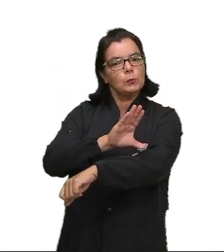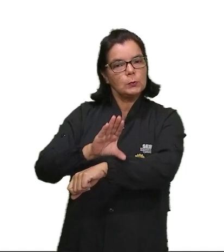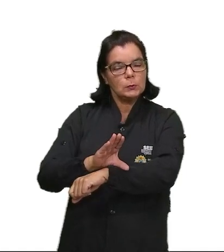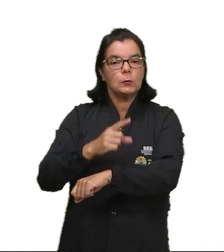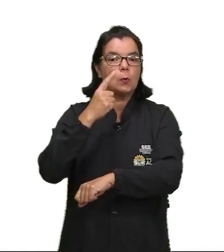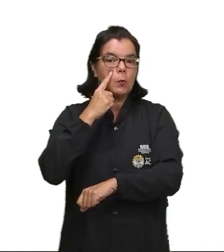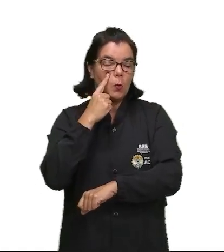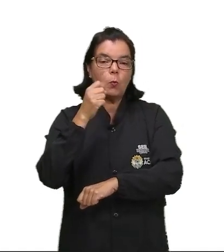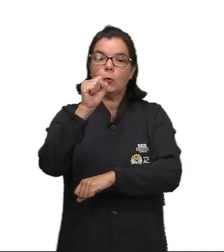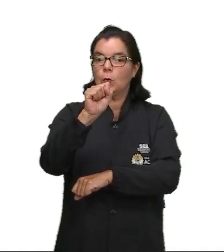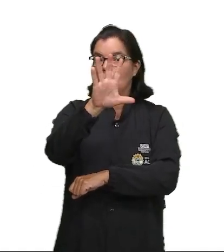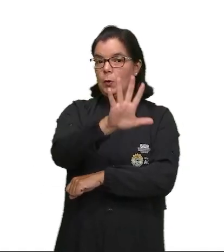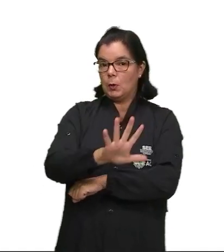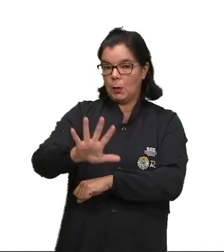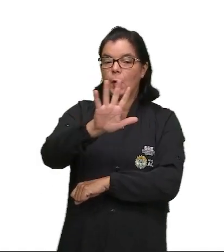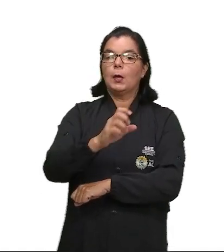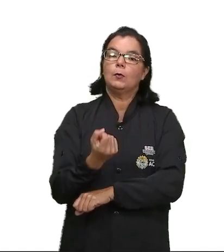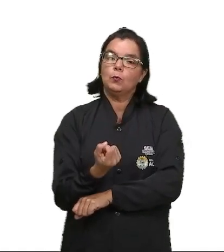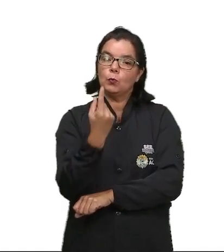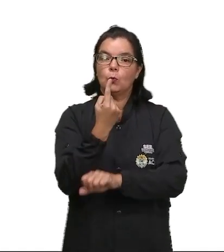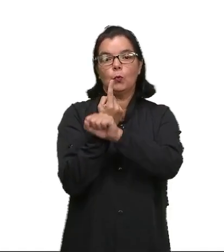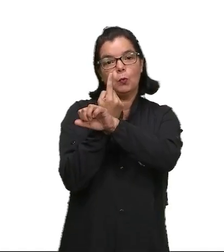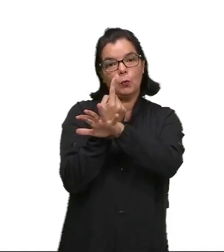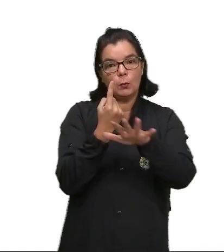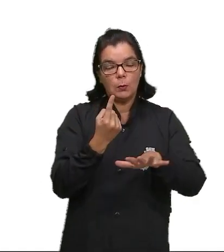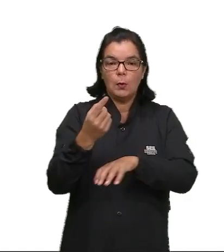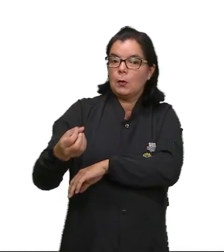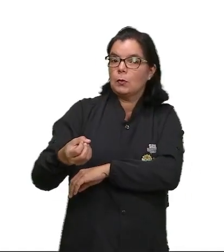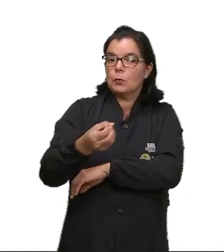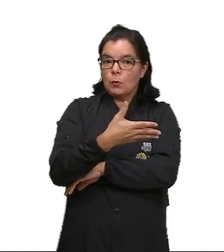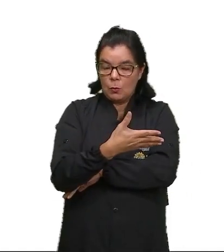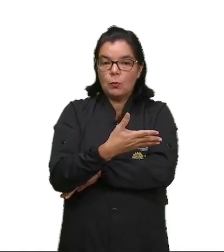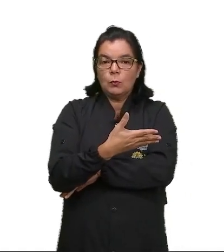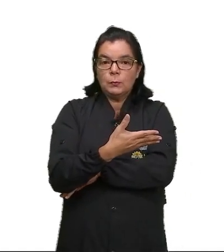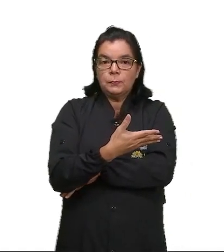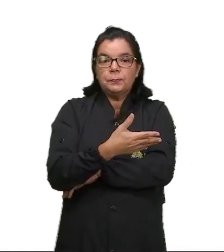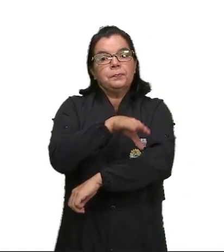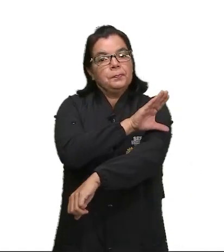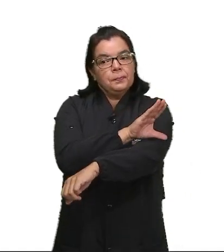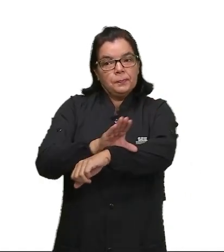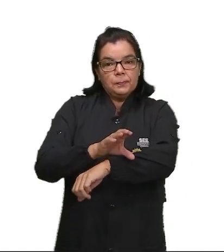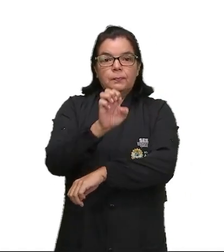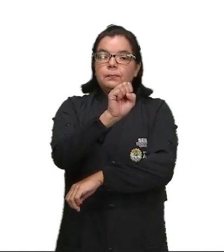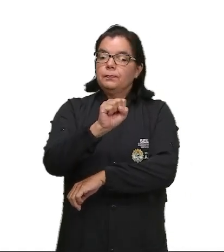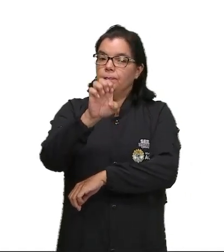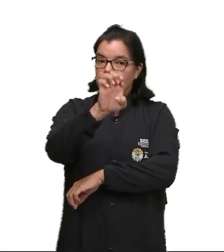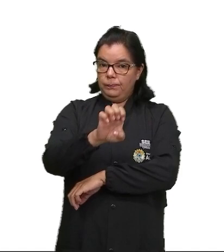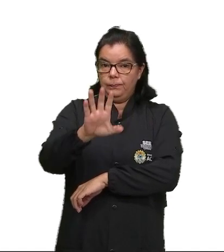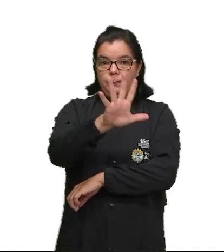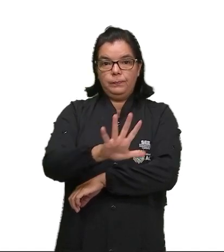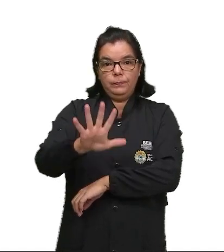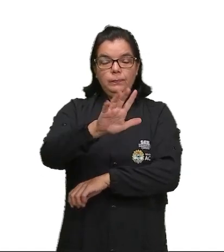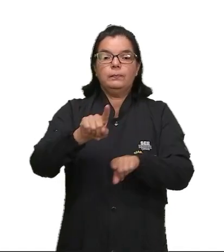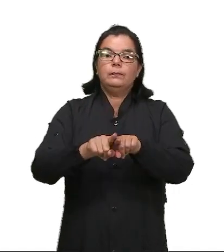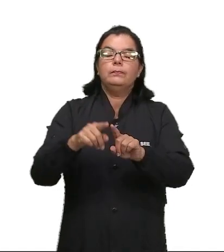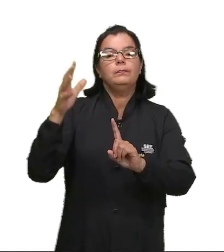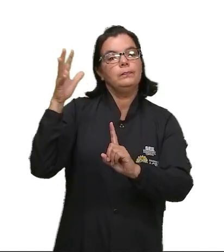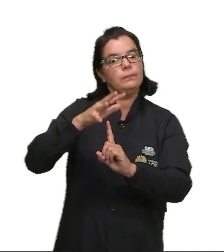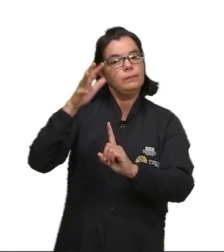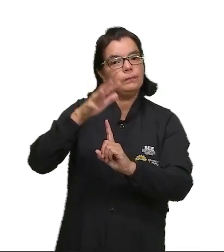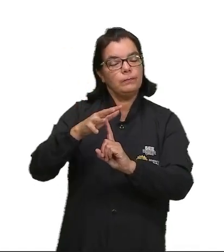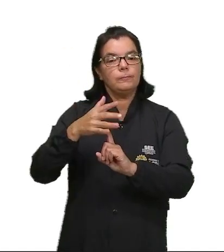a gente estava na Europa nas vanguardas, o olhar inovador cultural da Europa, né, que influenciou também a nossa